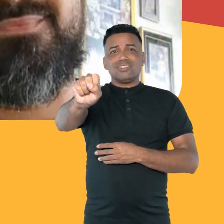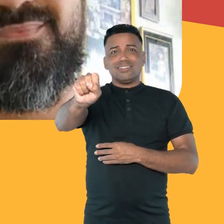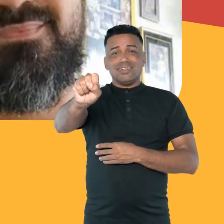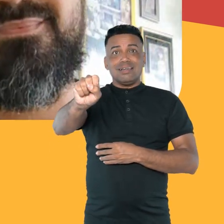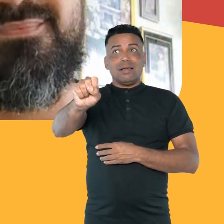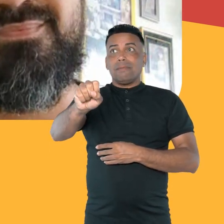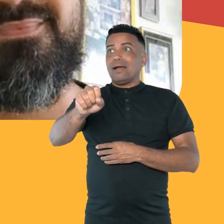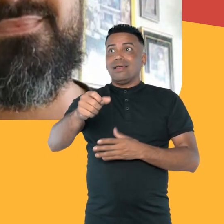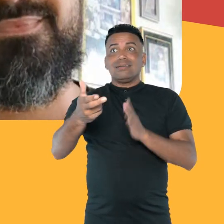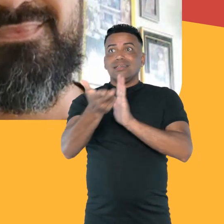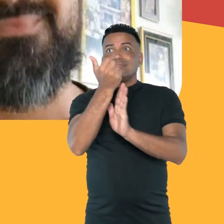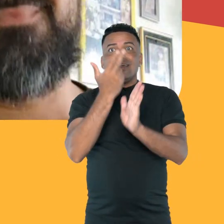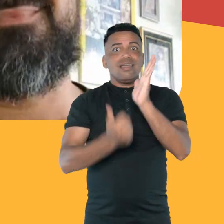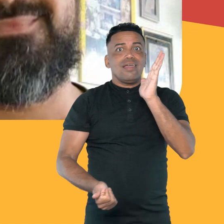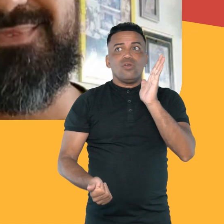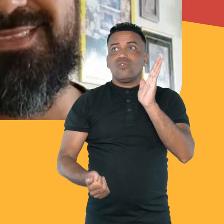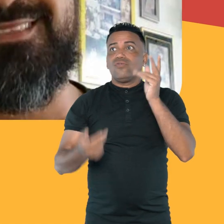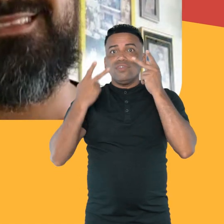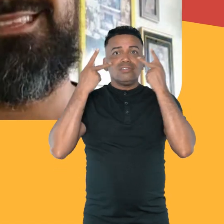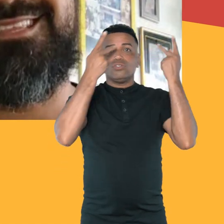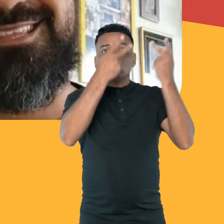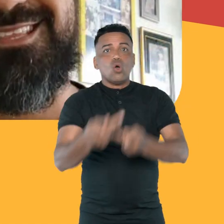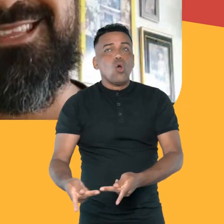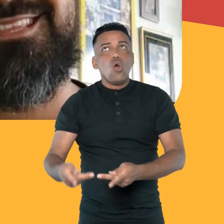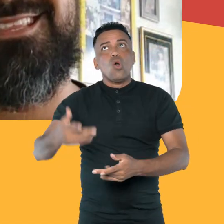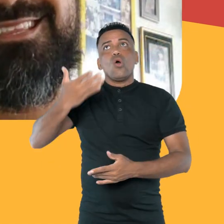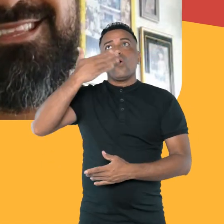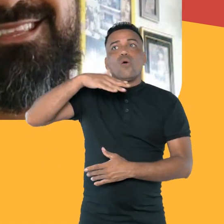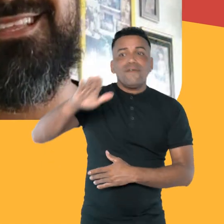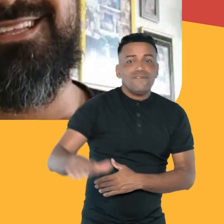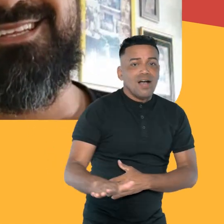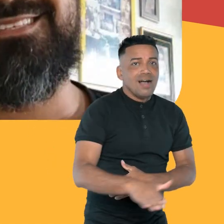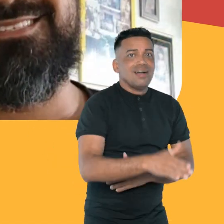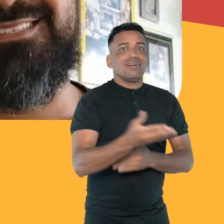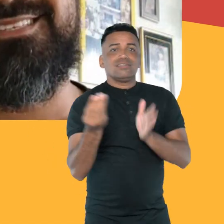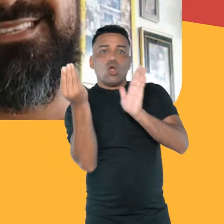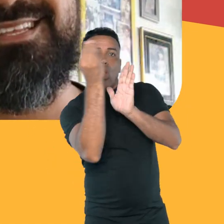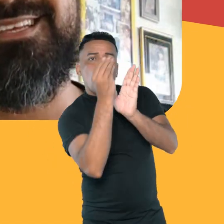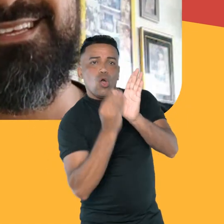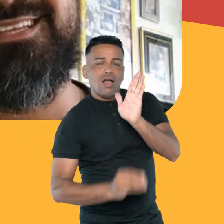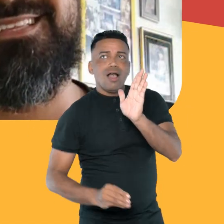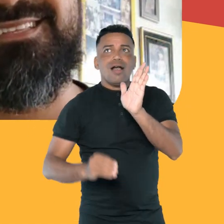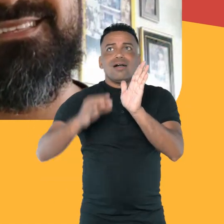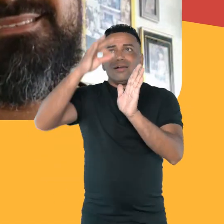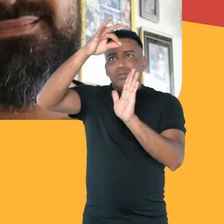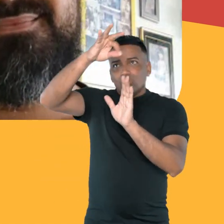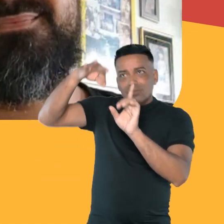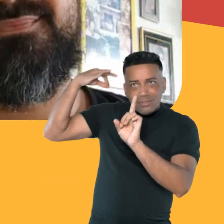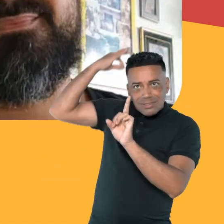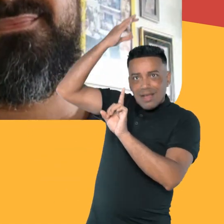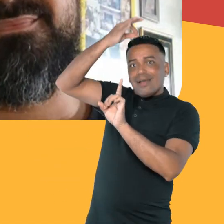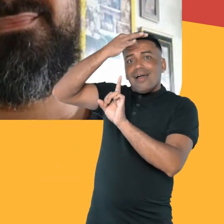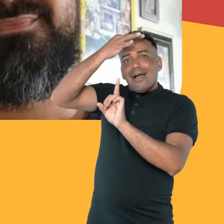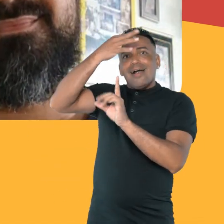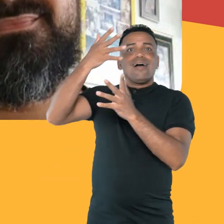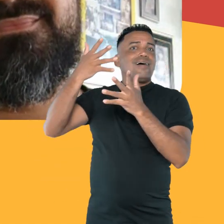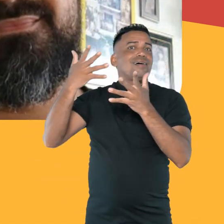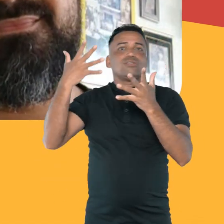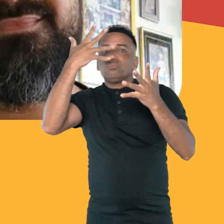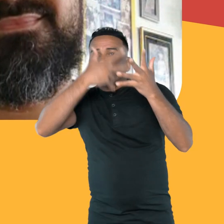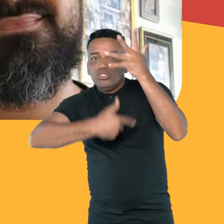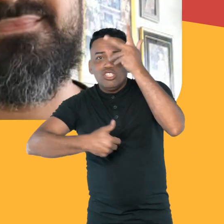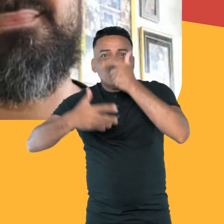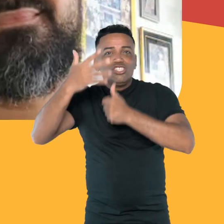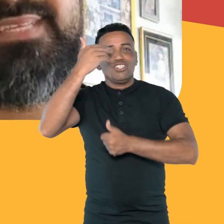que revisitaram essa infância com você também, né? Trazendo tudo de mais sagrado e tudo de mais, enfim,